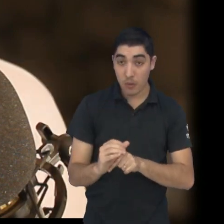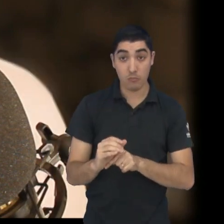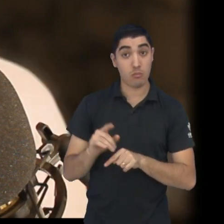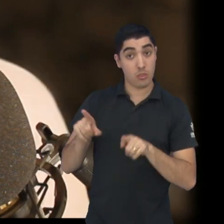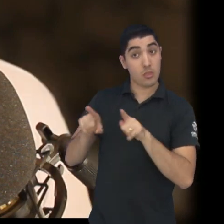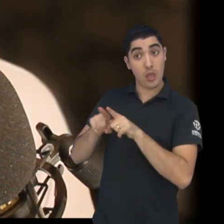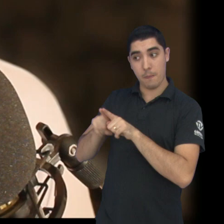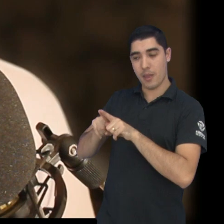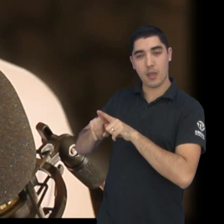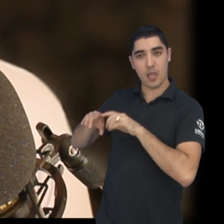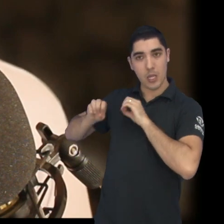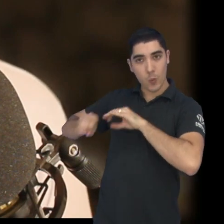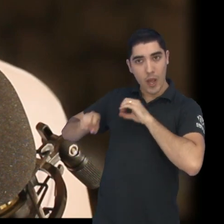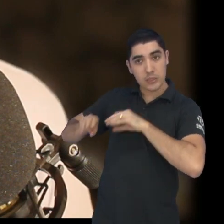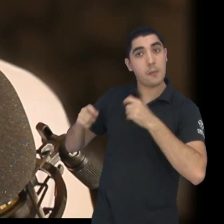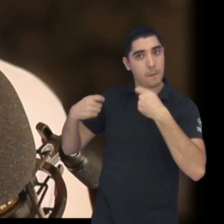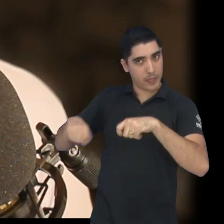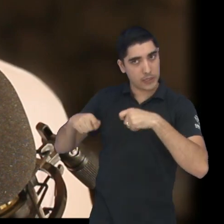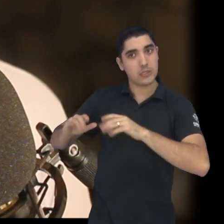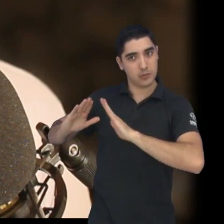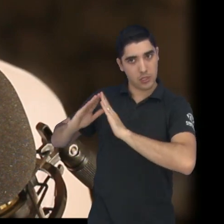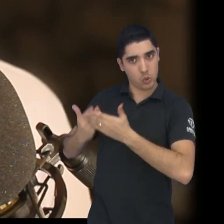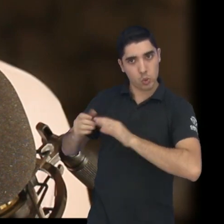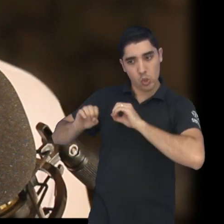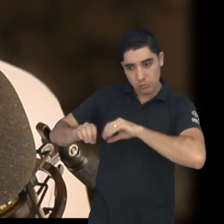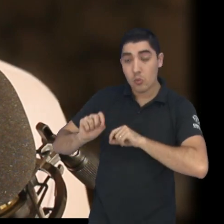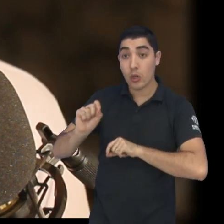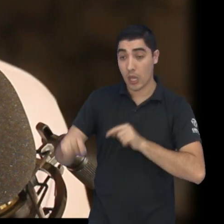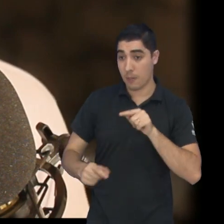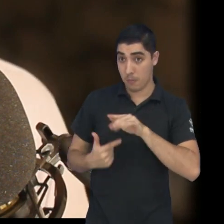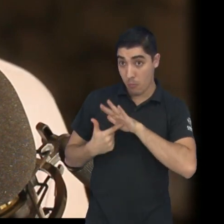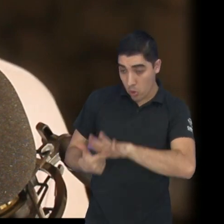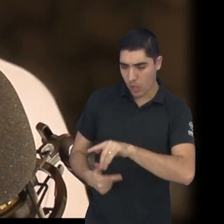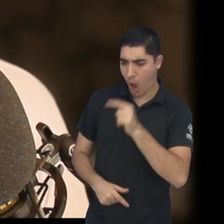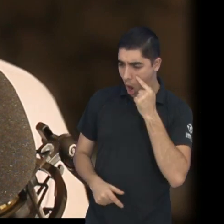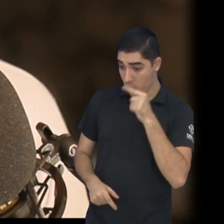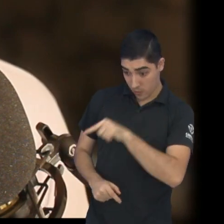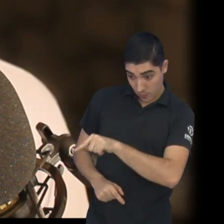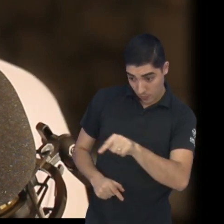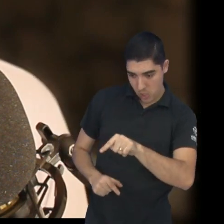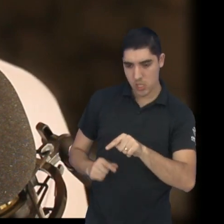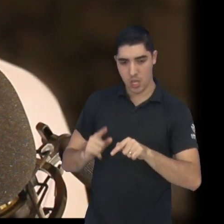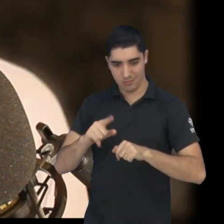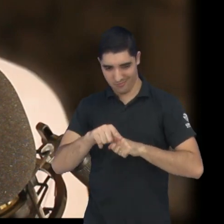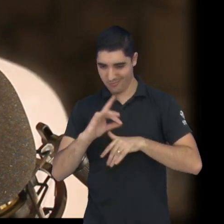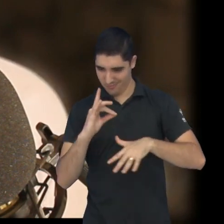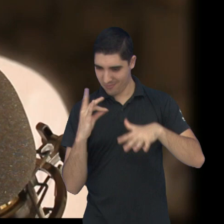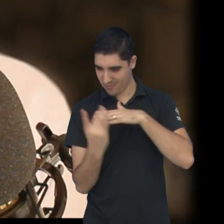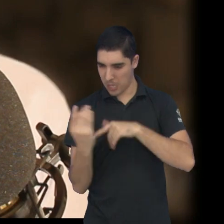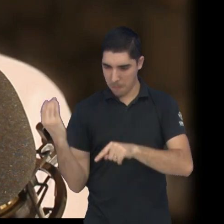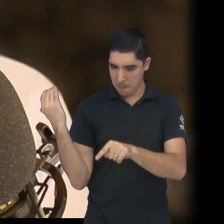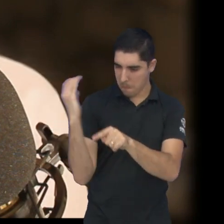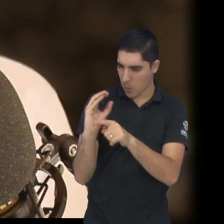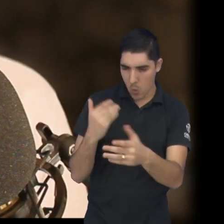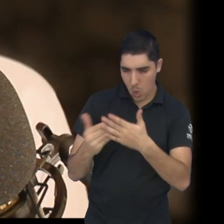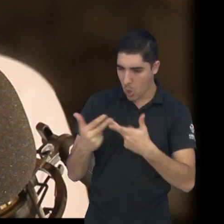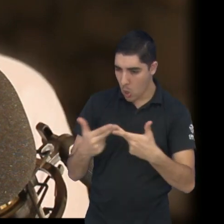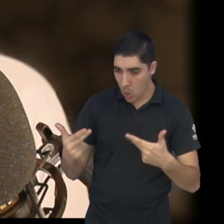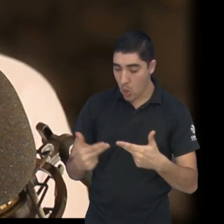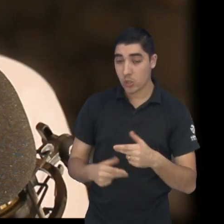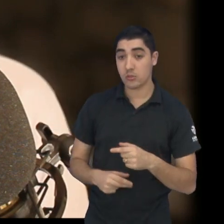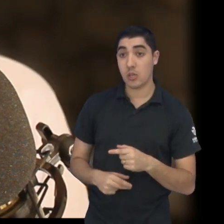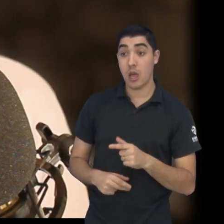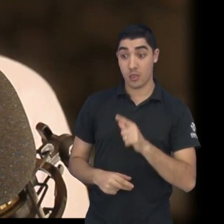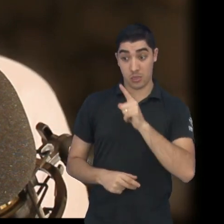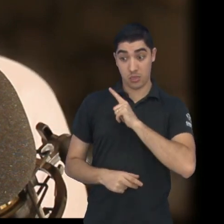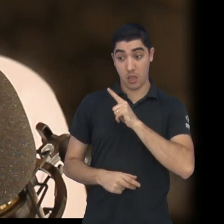exemplo, explicando para elas que cada vez que elas compartilham uma informação dentro de uma rede social, uma persona online está